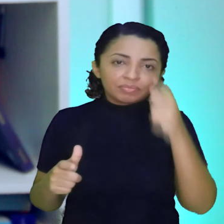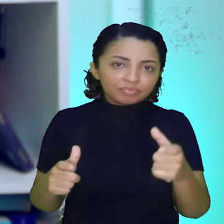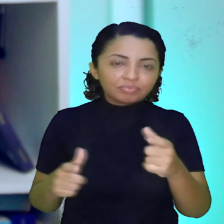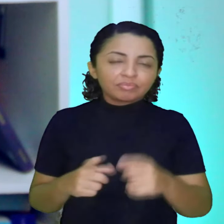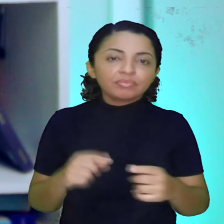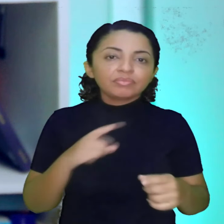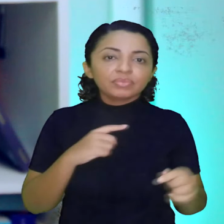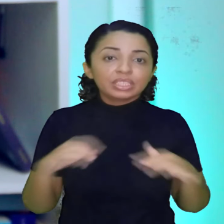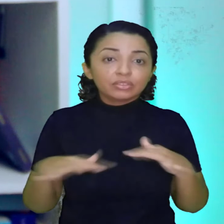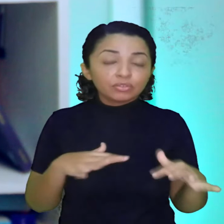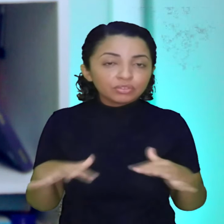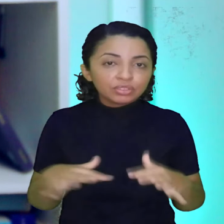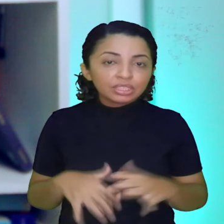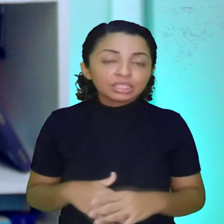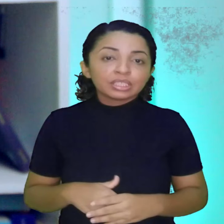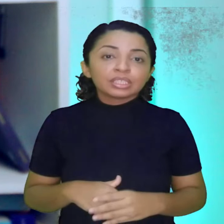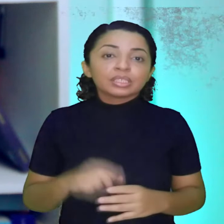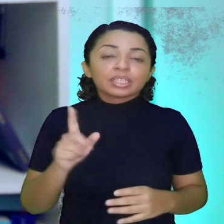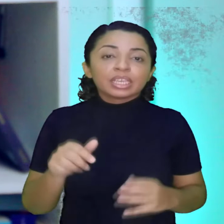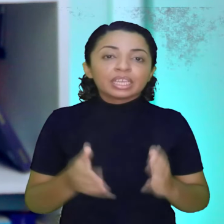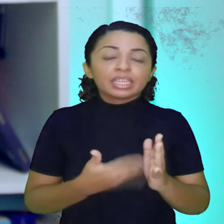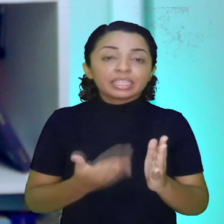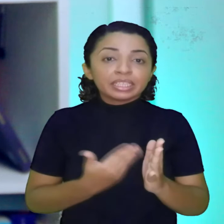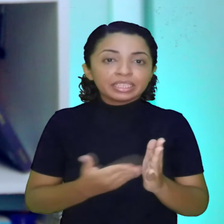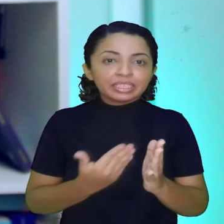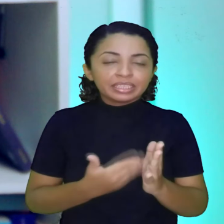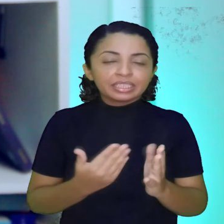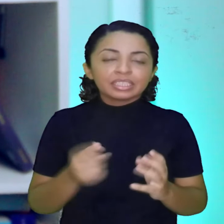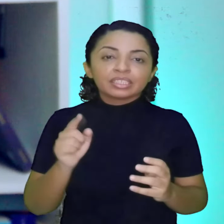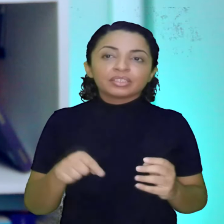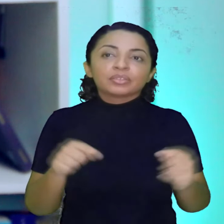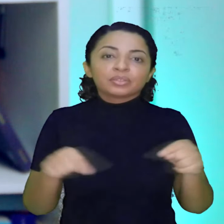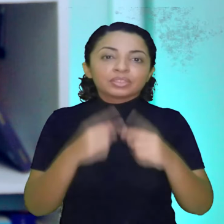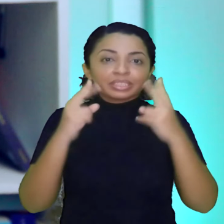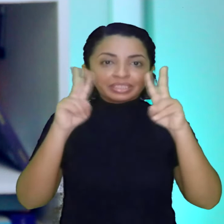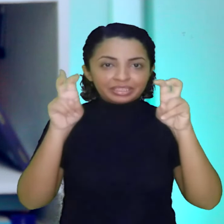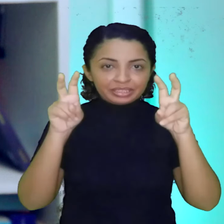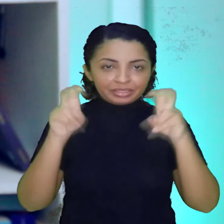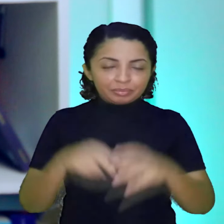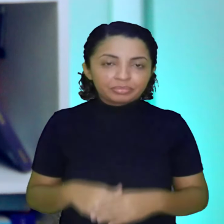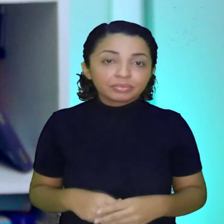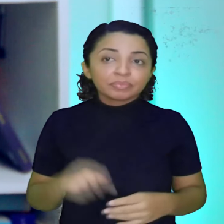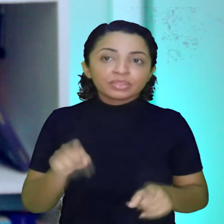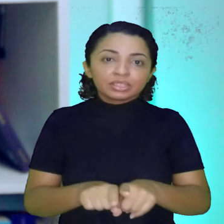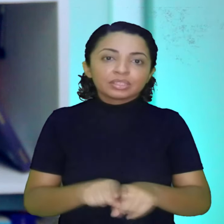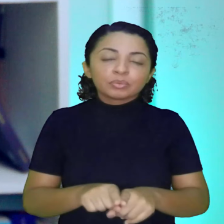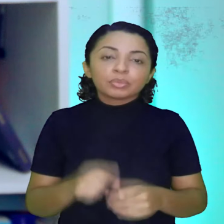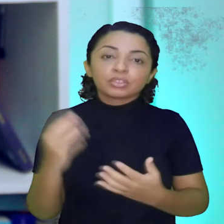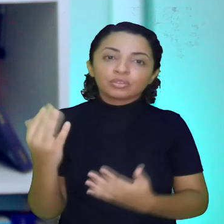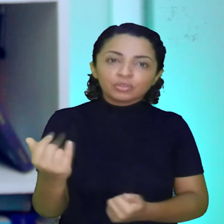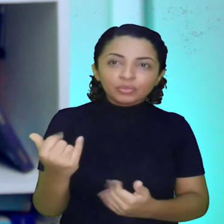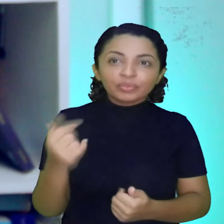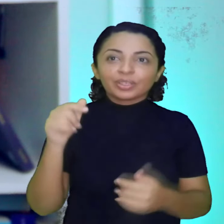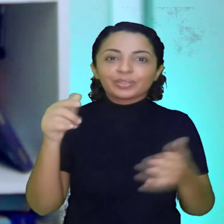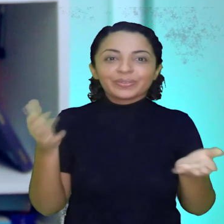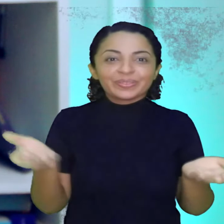identificar, da dinâmica da identificação com as questões do nosso tempo, né? As questões da juventude do